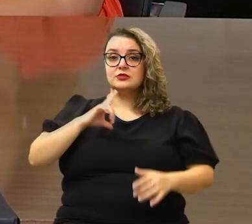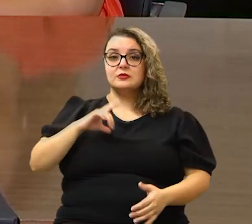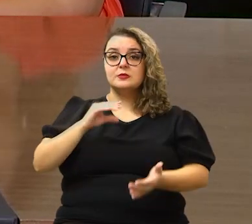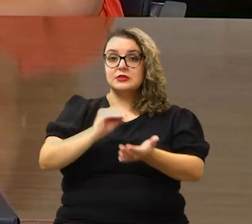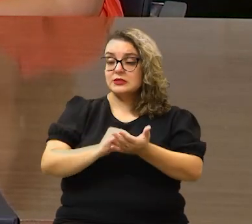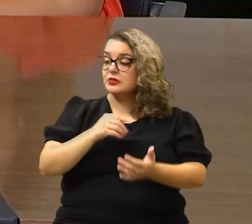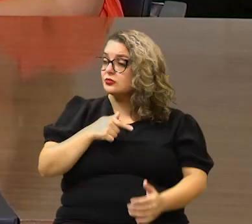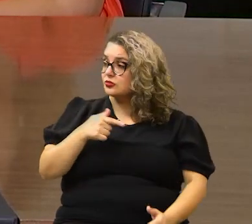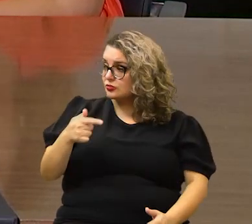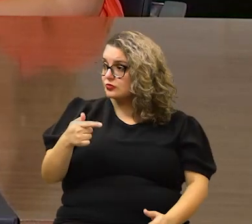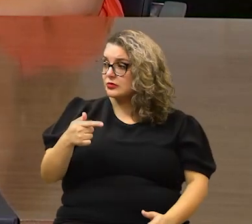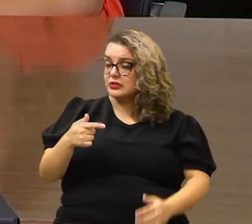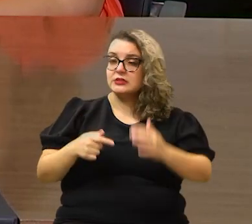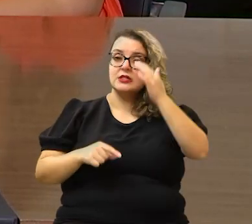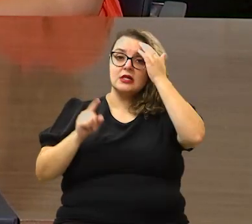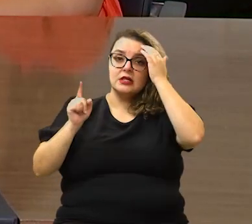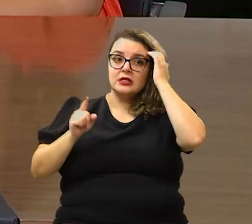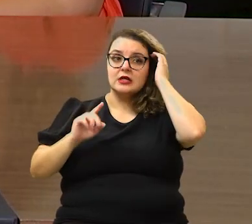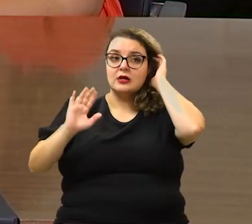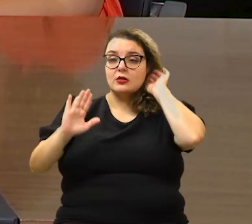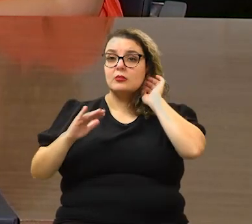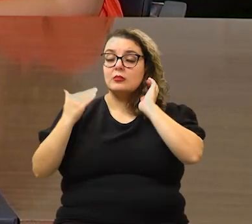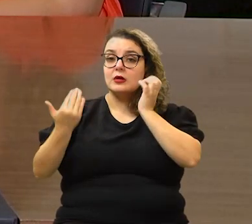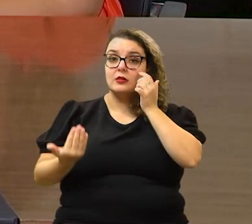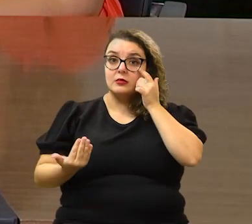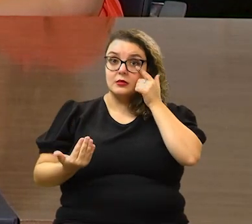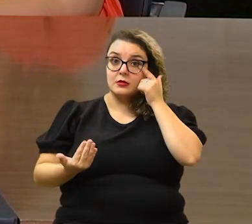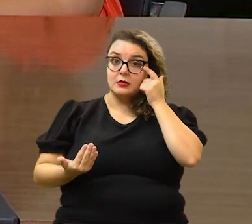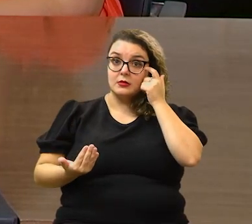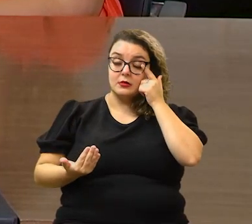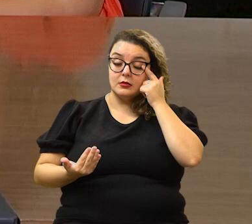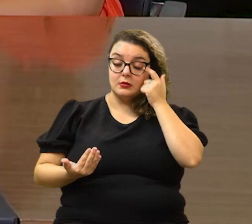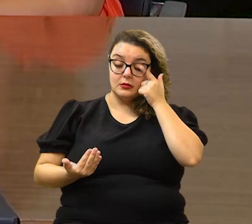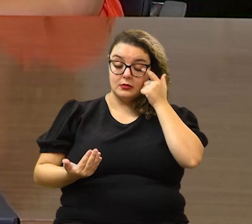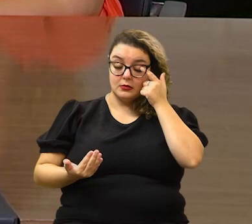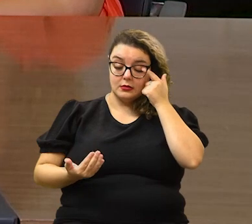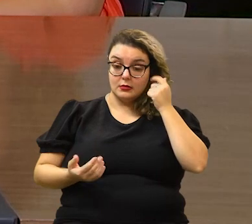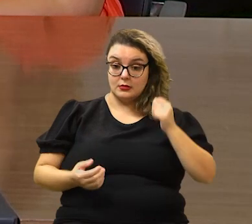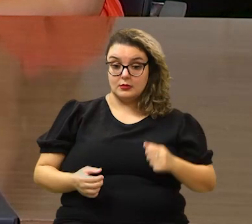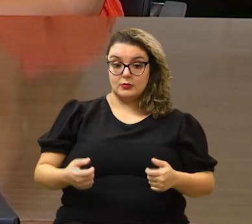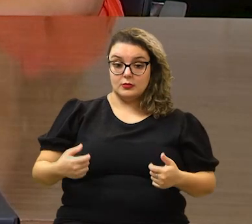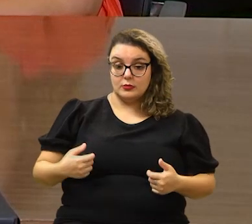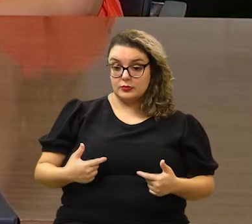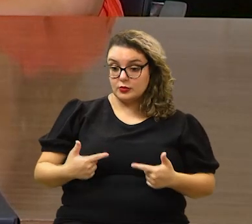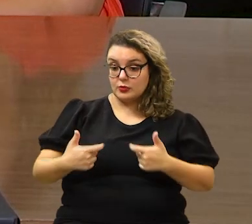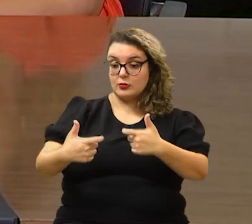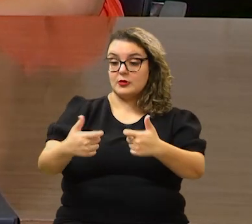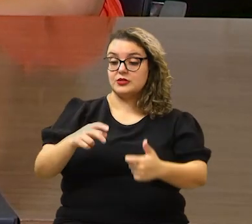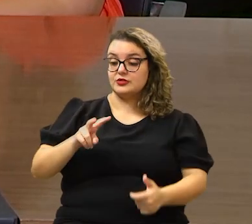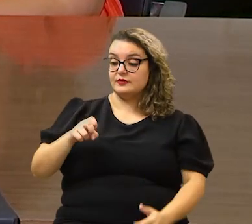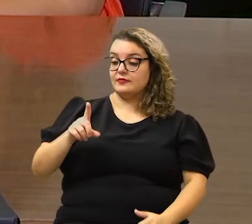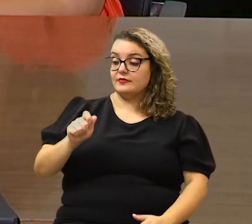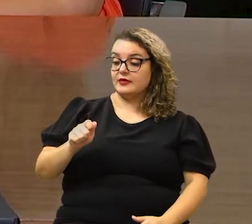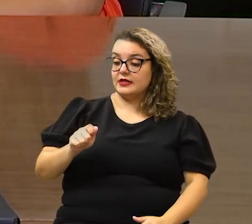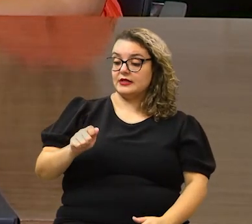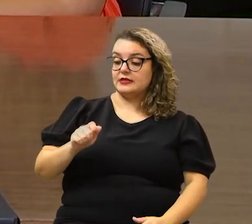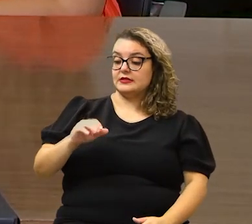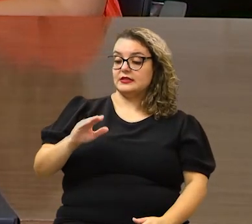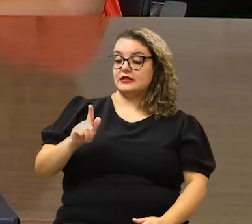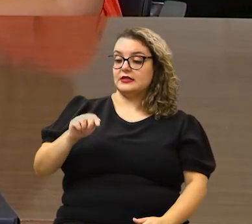comemoração, tivemos também na última semana lá uma homenagem ao combate da venda grande, que aconteceu lá